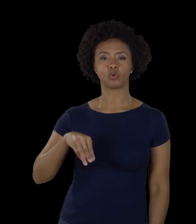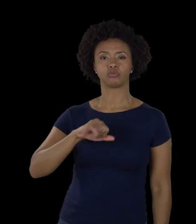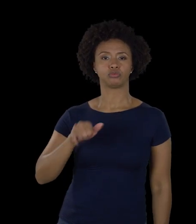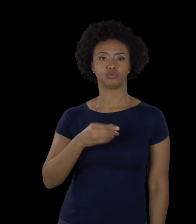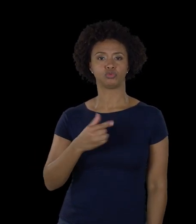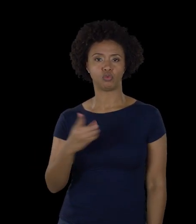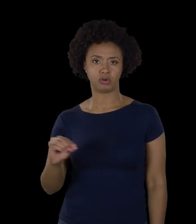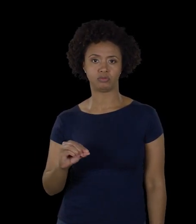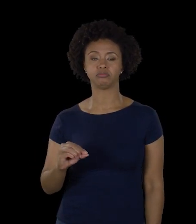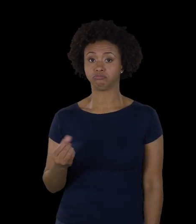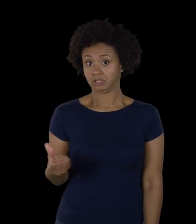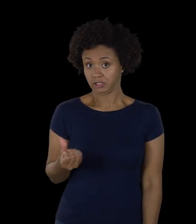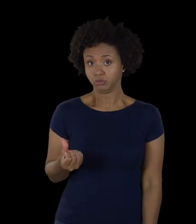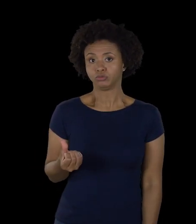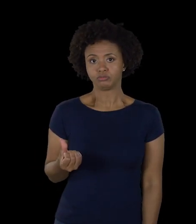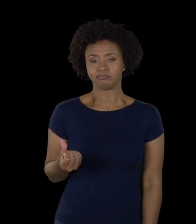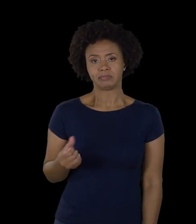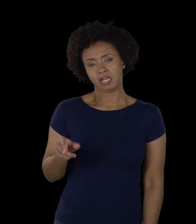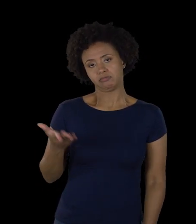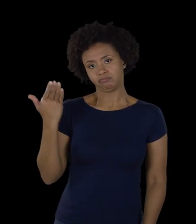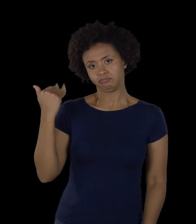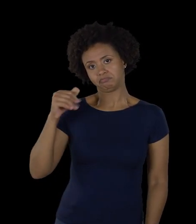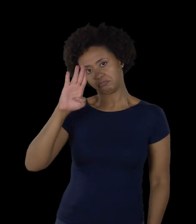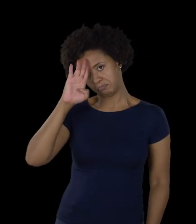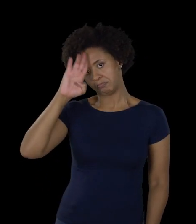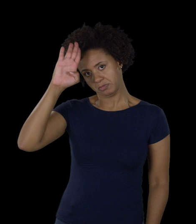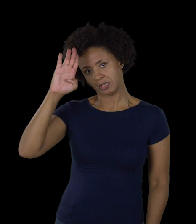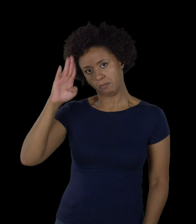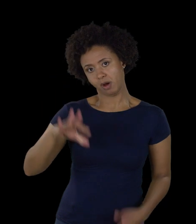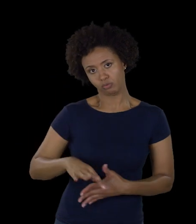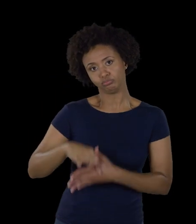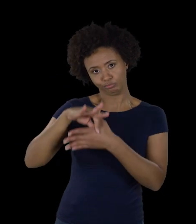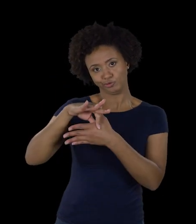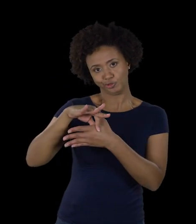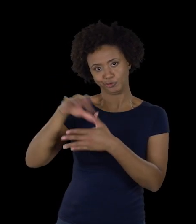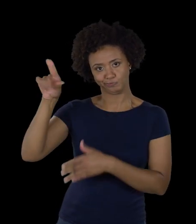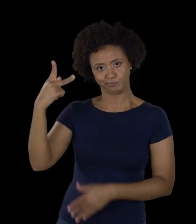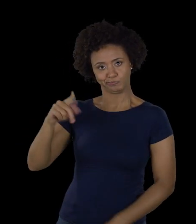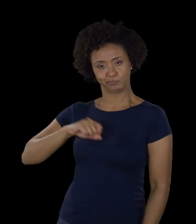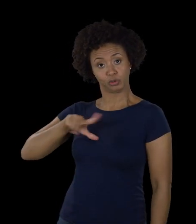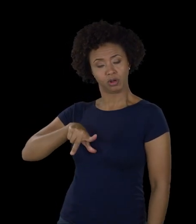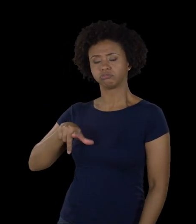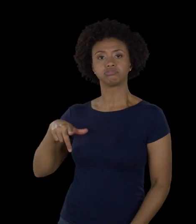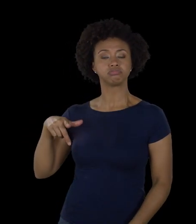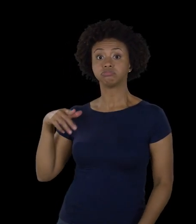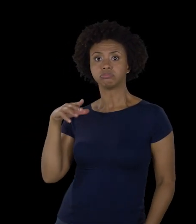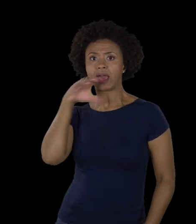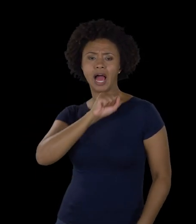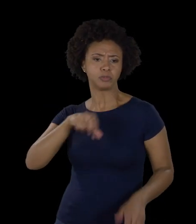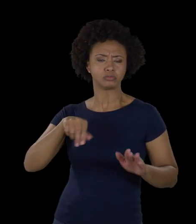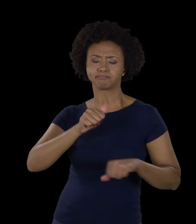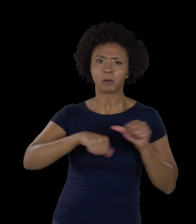VI, que era o principal monarca lusitano, ele teve medidas muito rápidas.